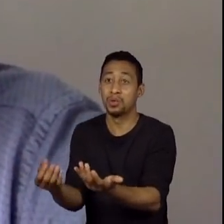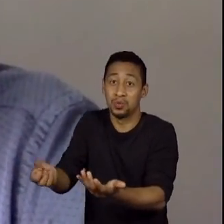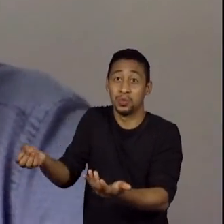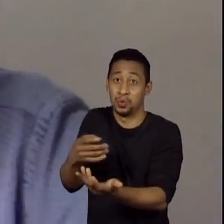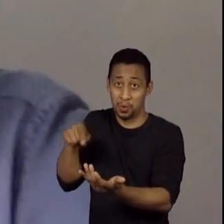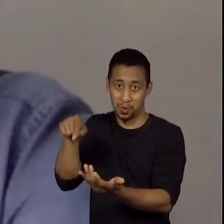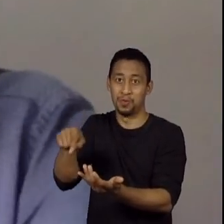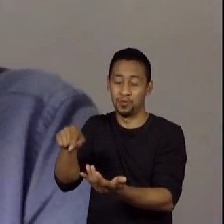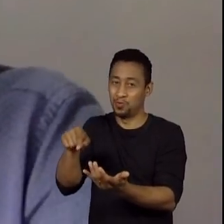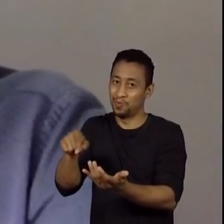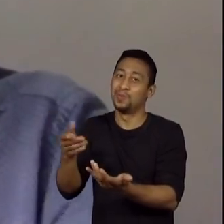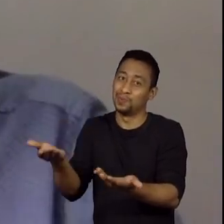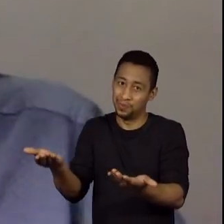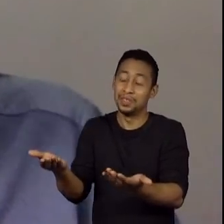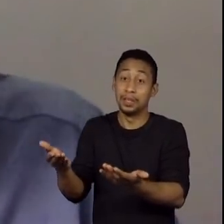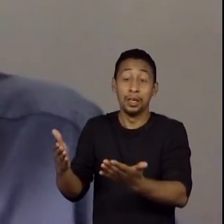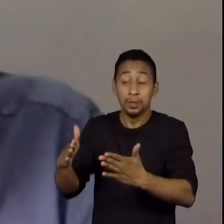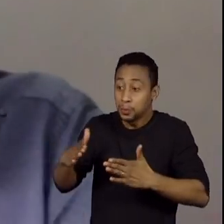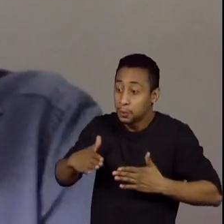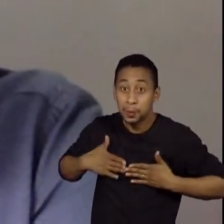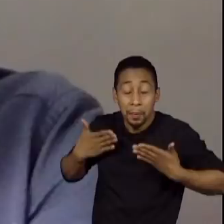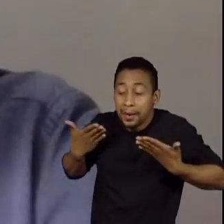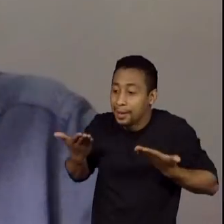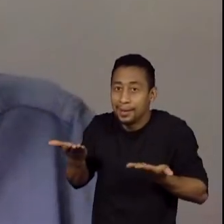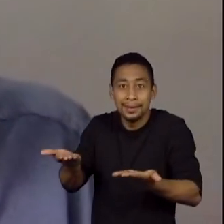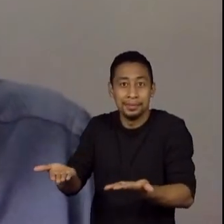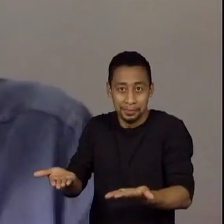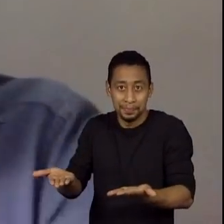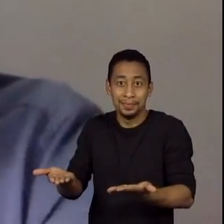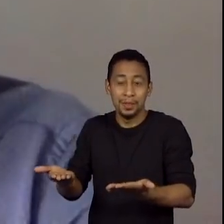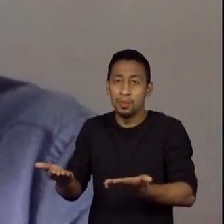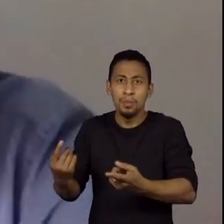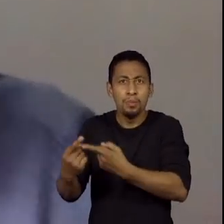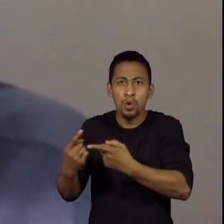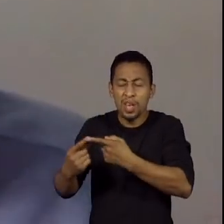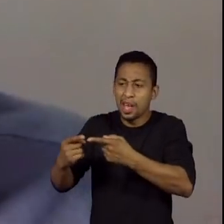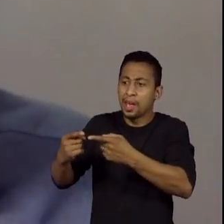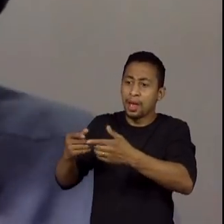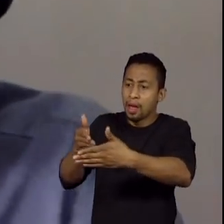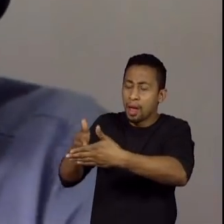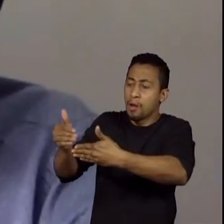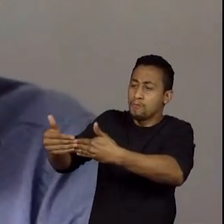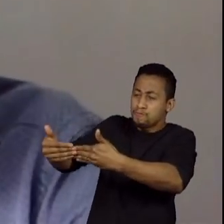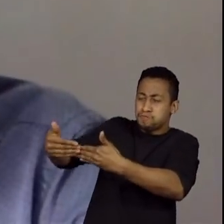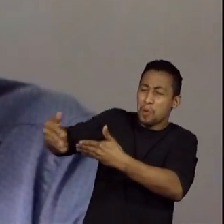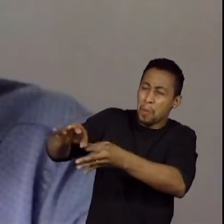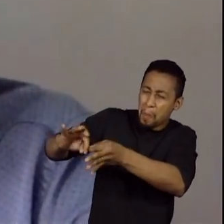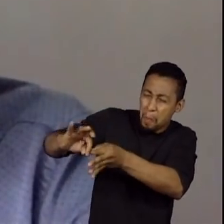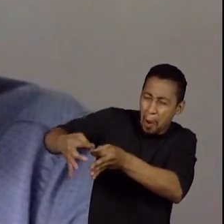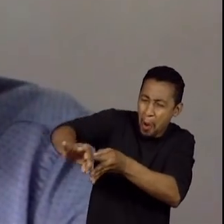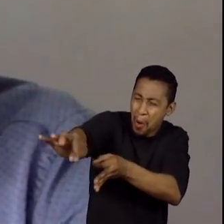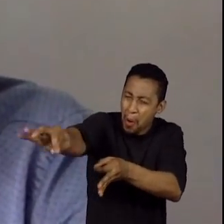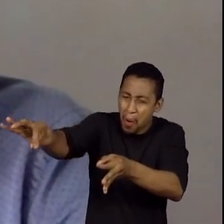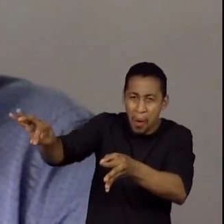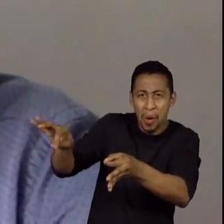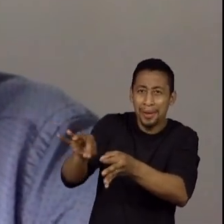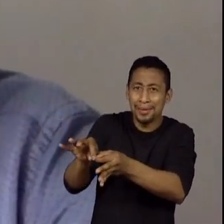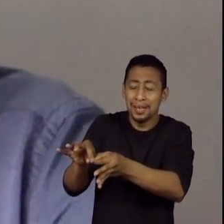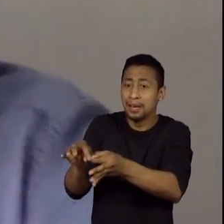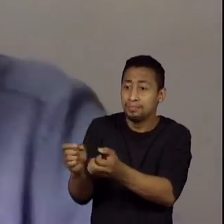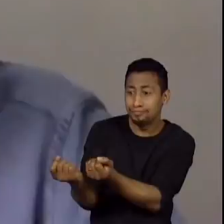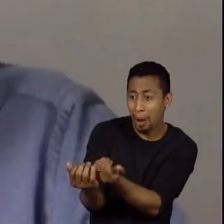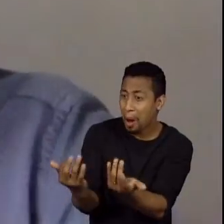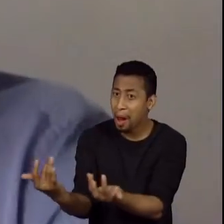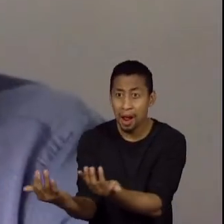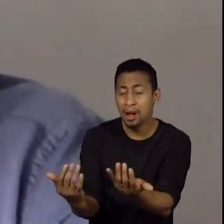a surpresa foi porque uma distância tão longa nessa lacuna e encontrar aqui uma estrutura recifal.